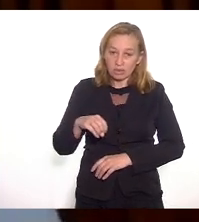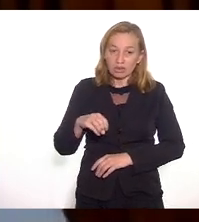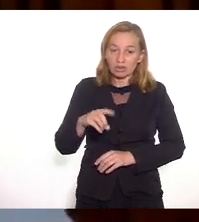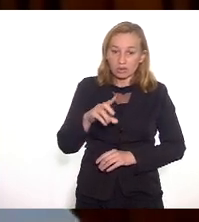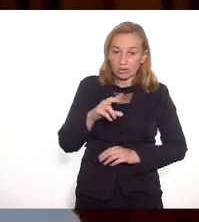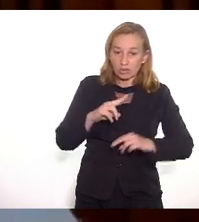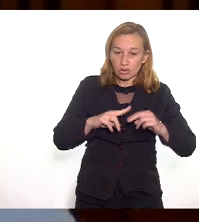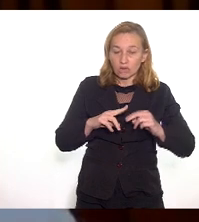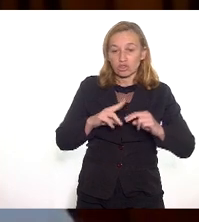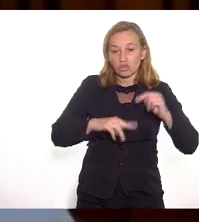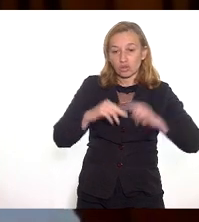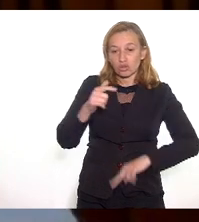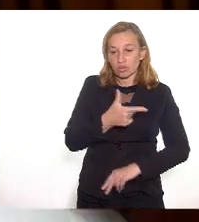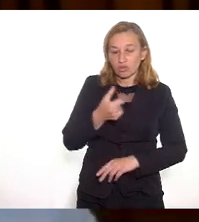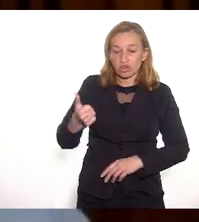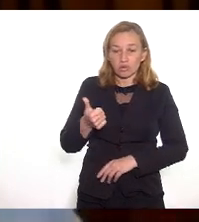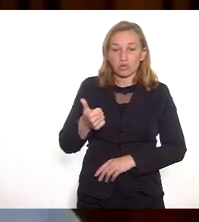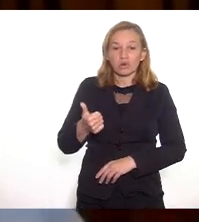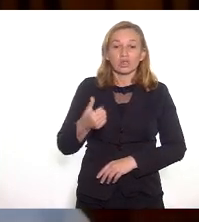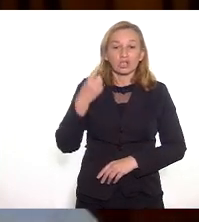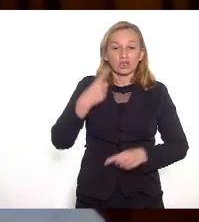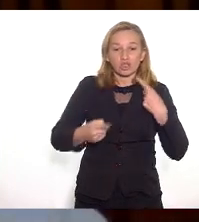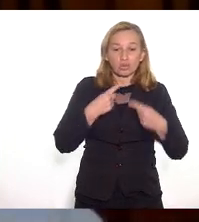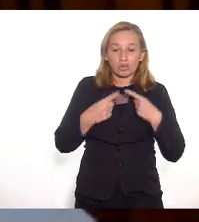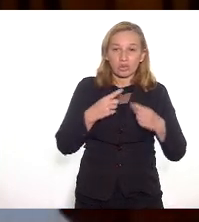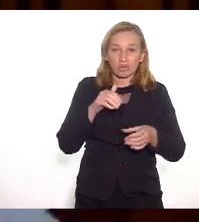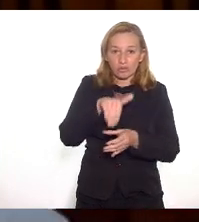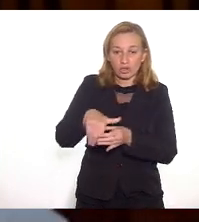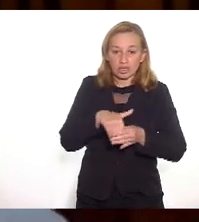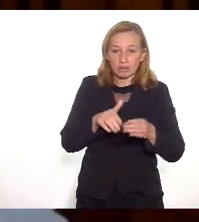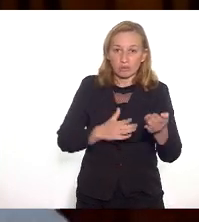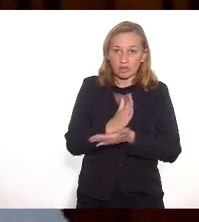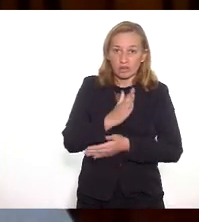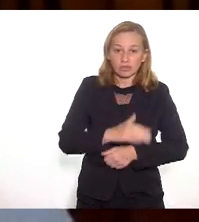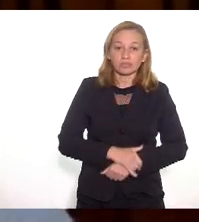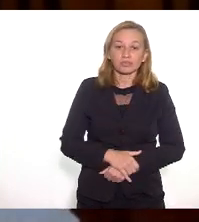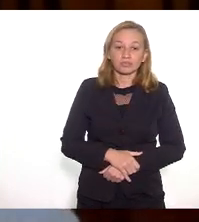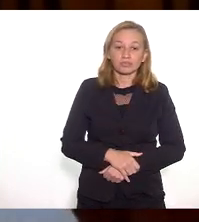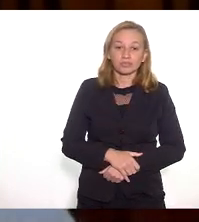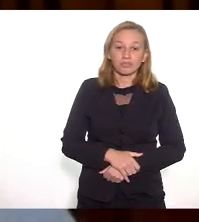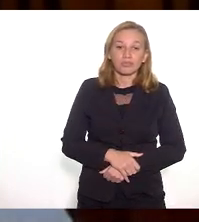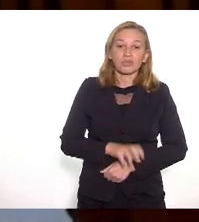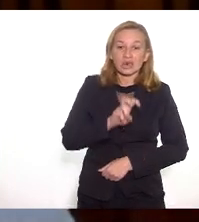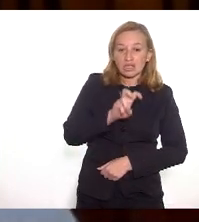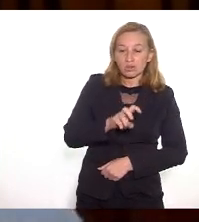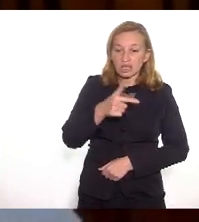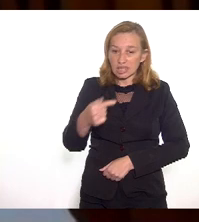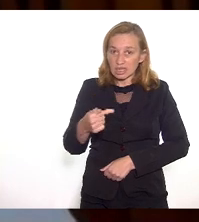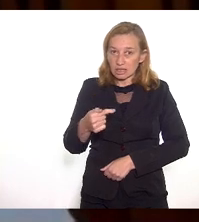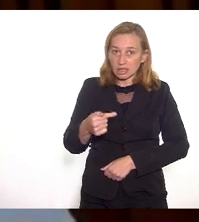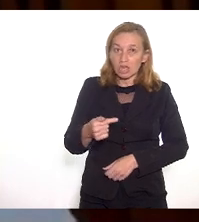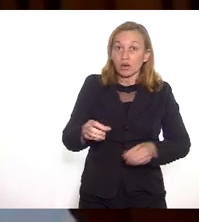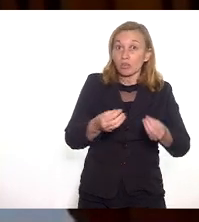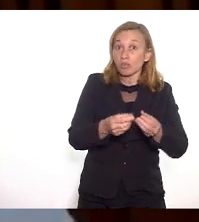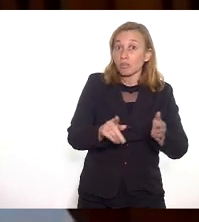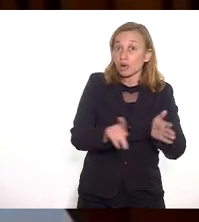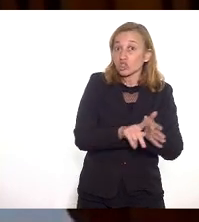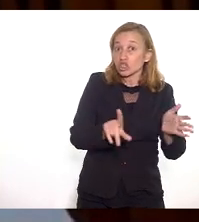Em discussão, em votação, aprovado. 57. Projeto de